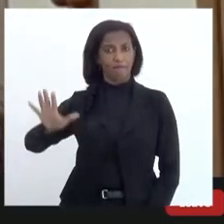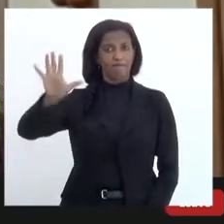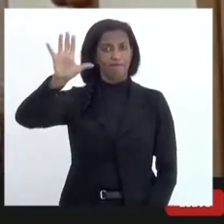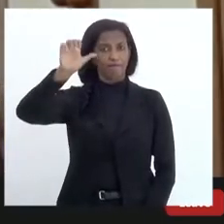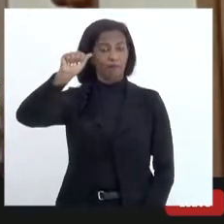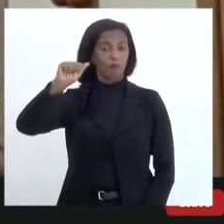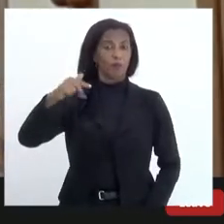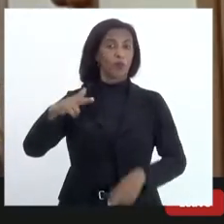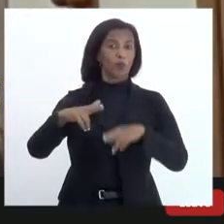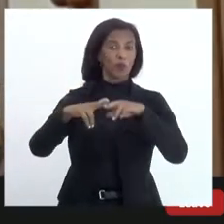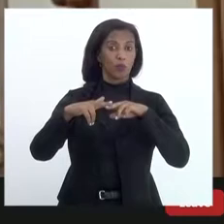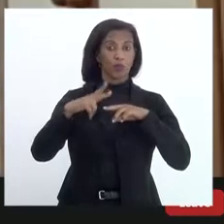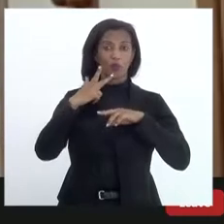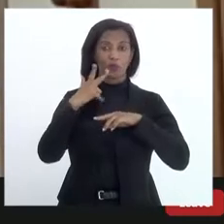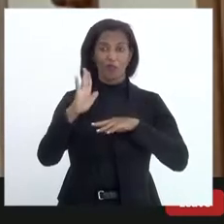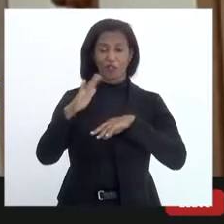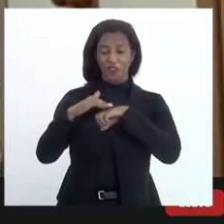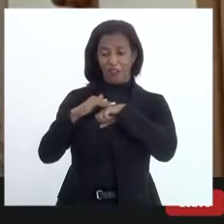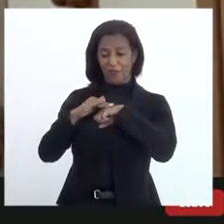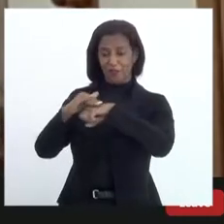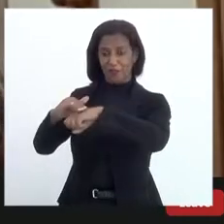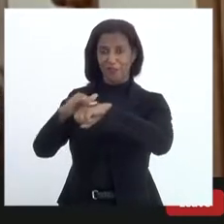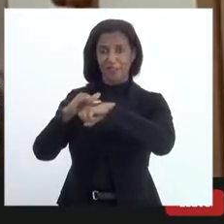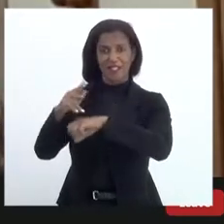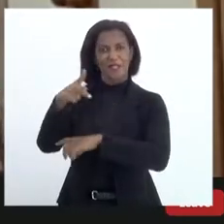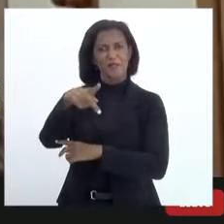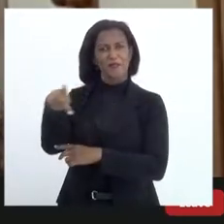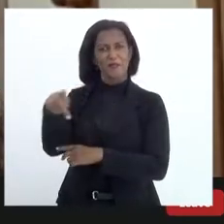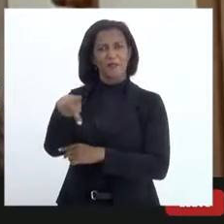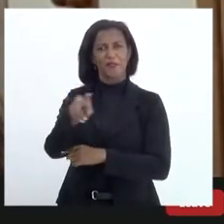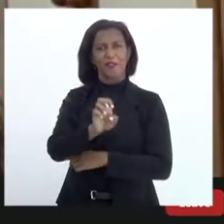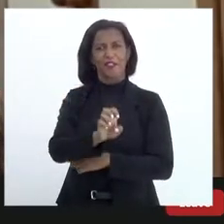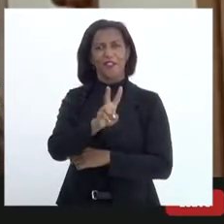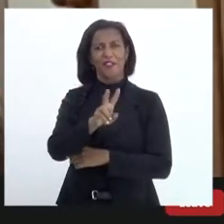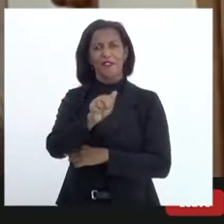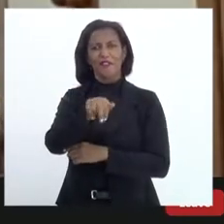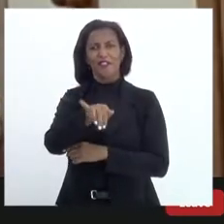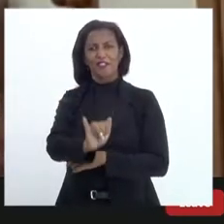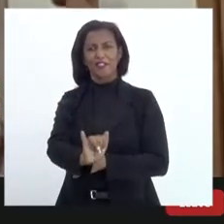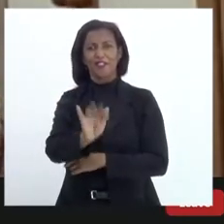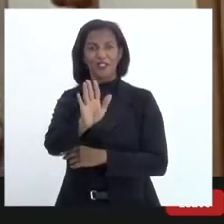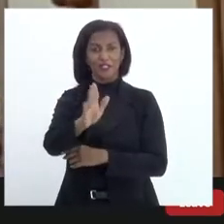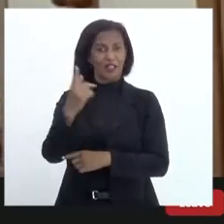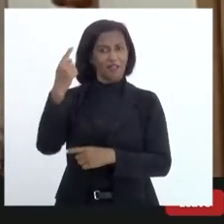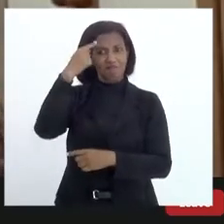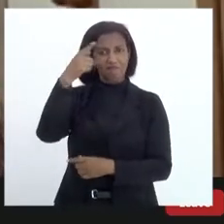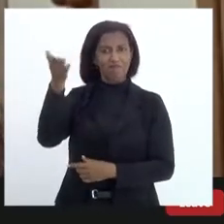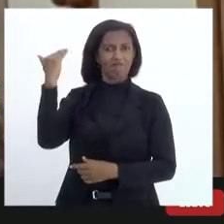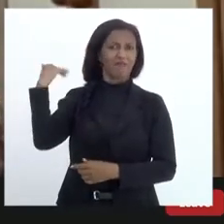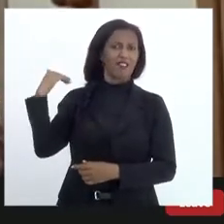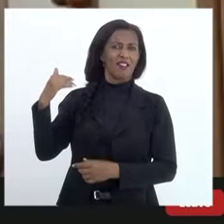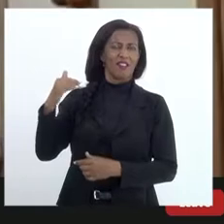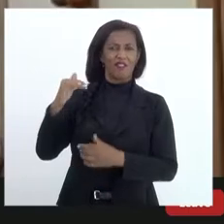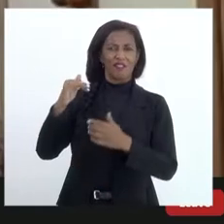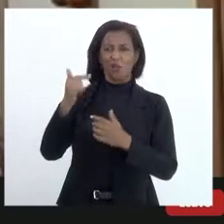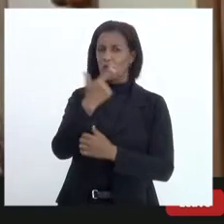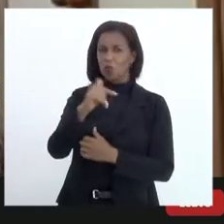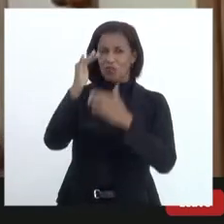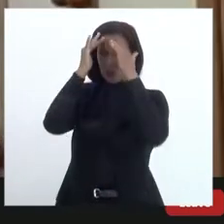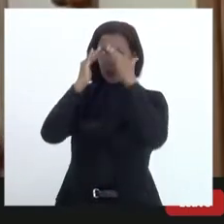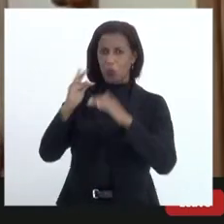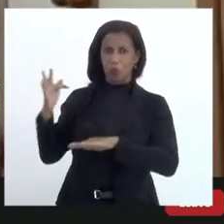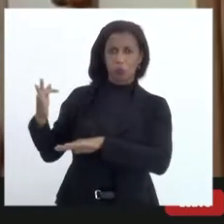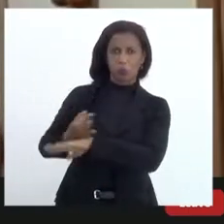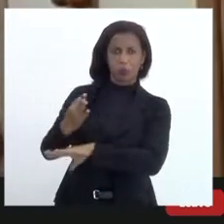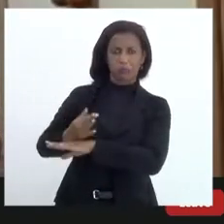né, até conversamos, né, professor Ivani, na semana passada, sobre essa questão do termo intolerância religiosa e